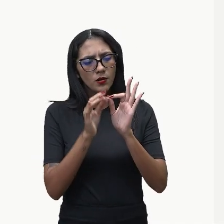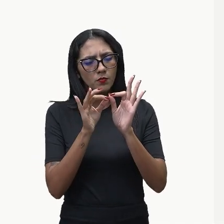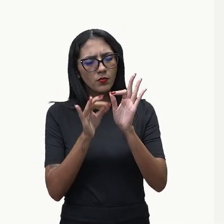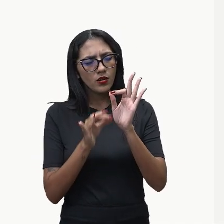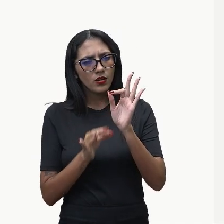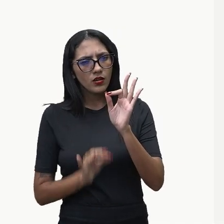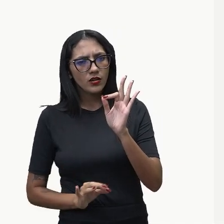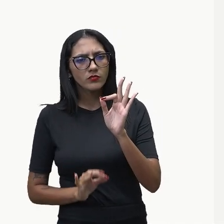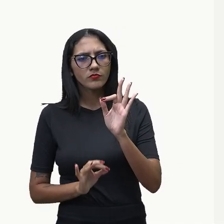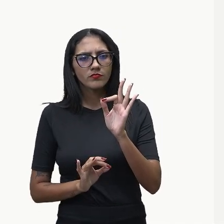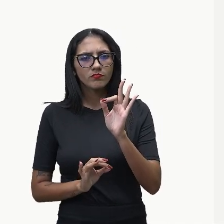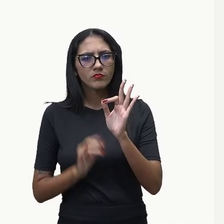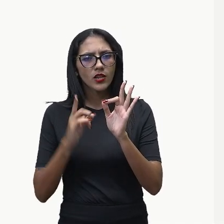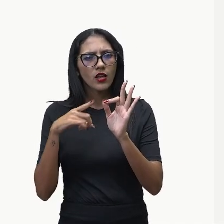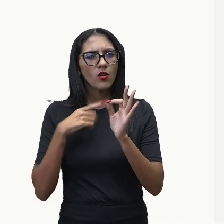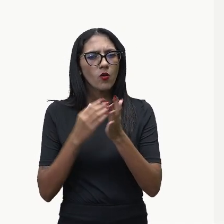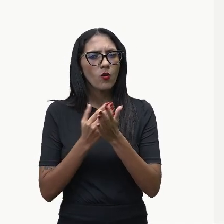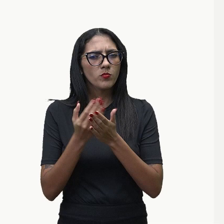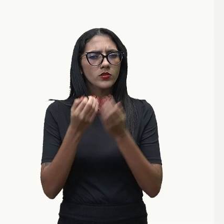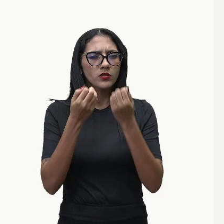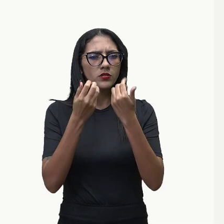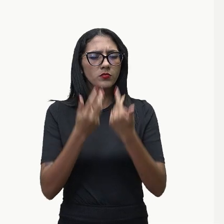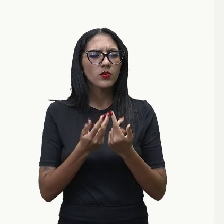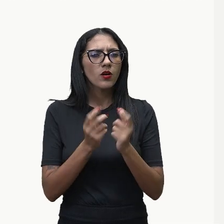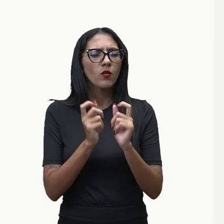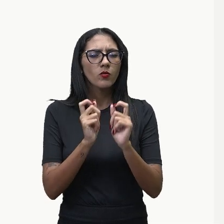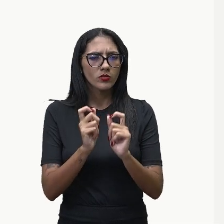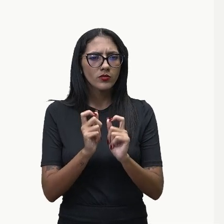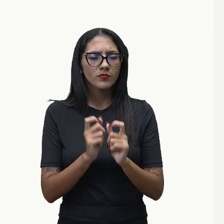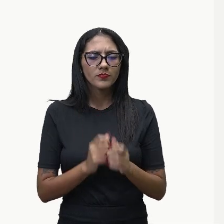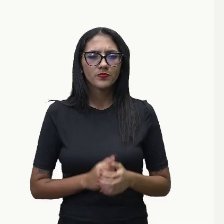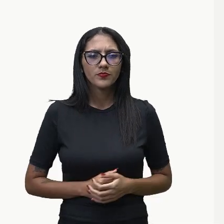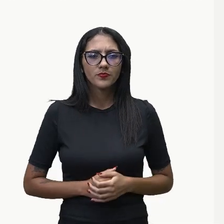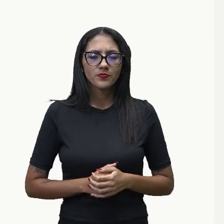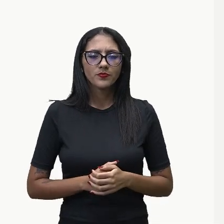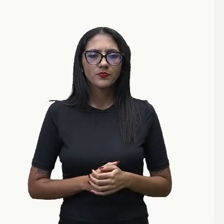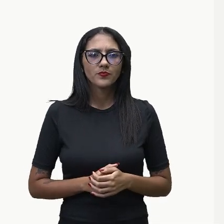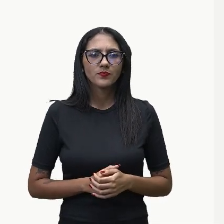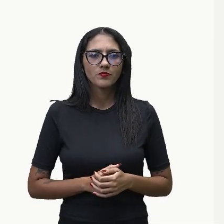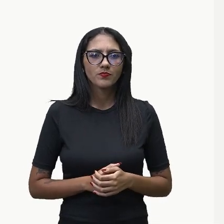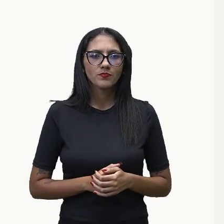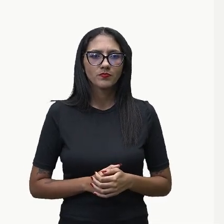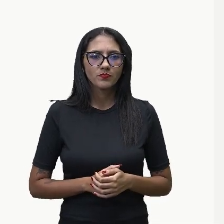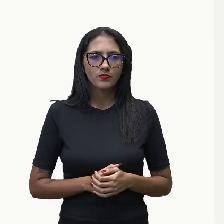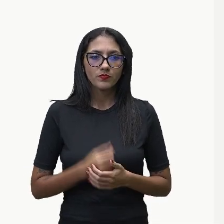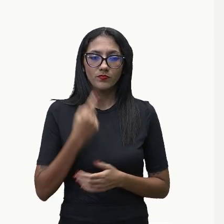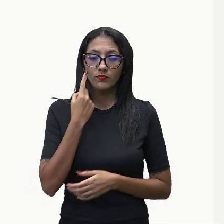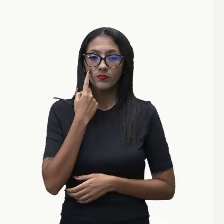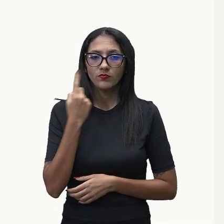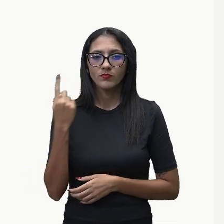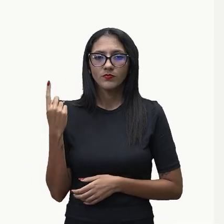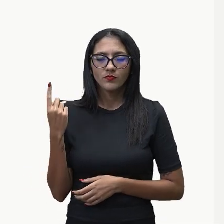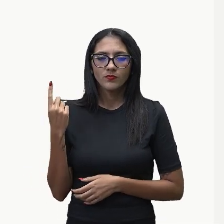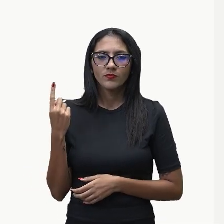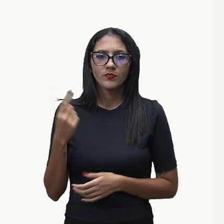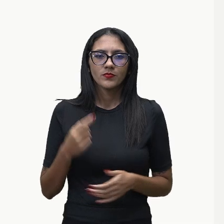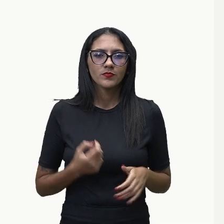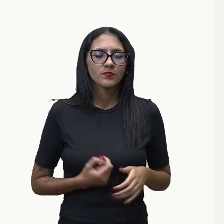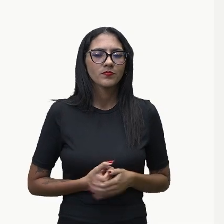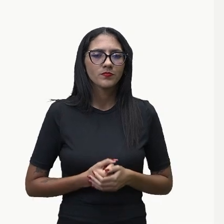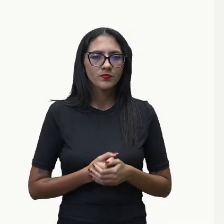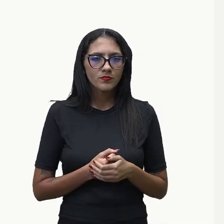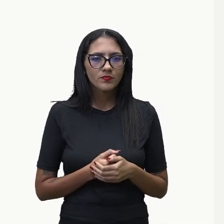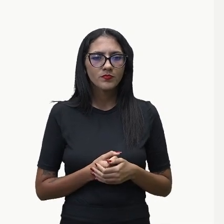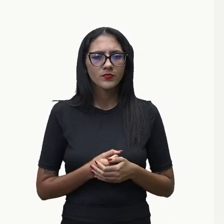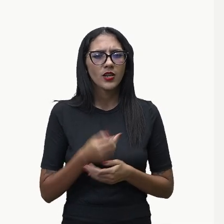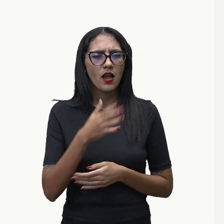ele começa a dizer exatamente neste trecho aqui, olha só. Grandes trópicos, humanos de